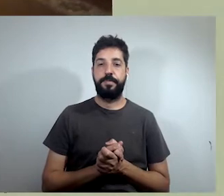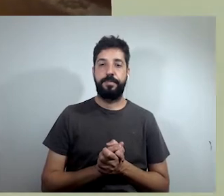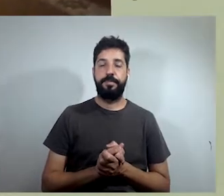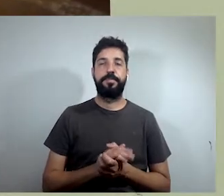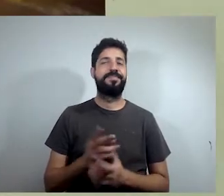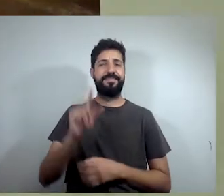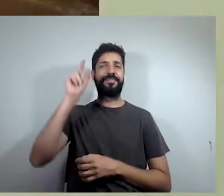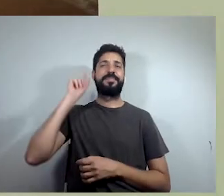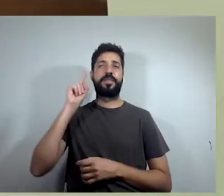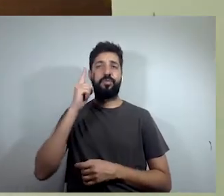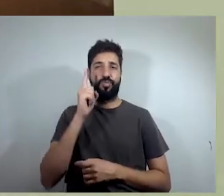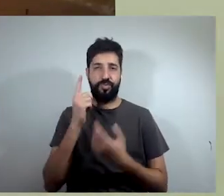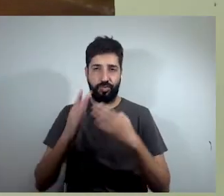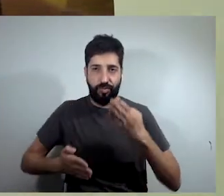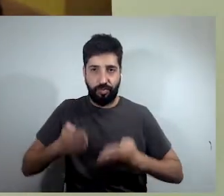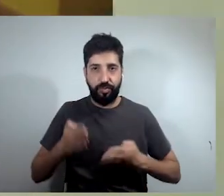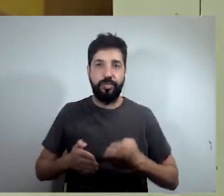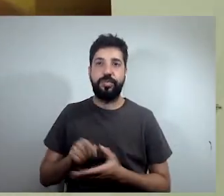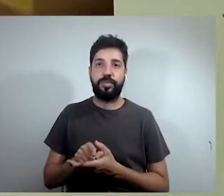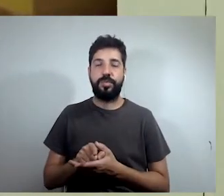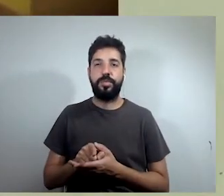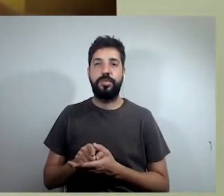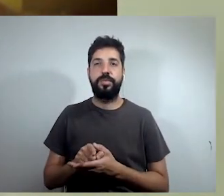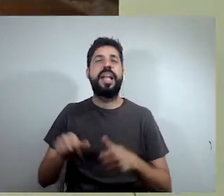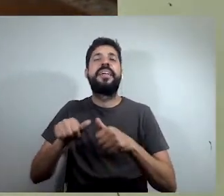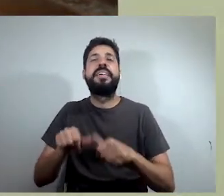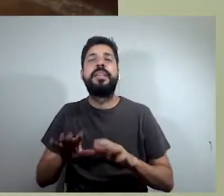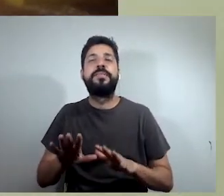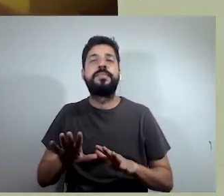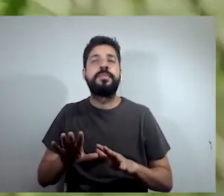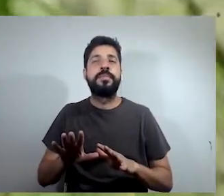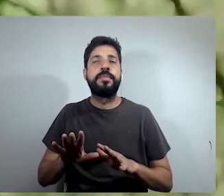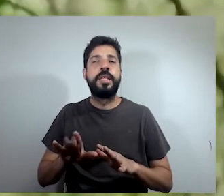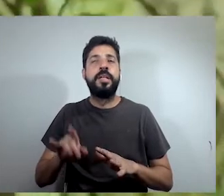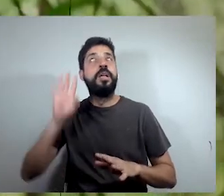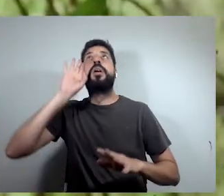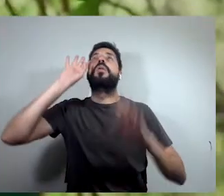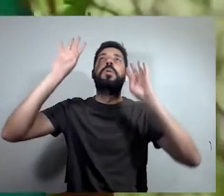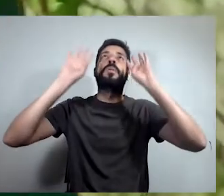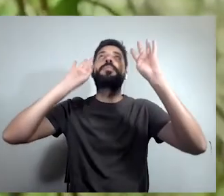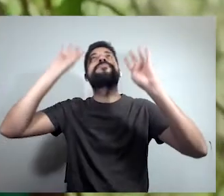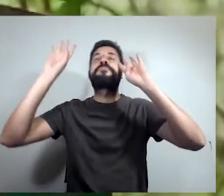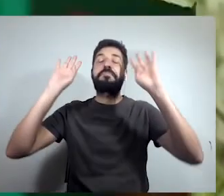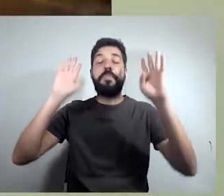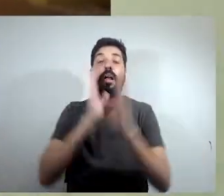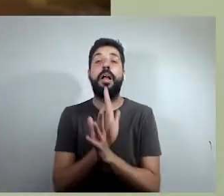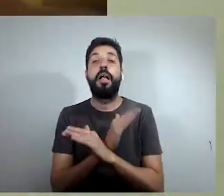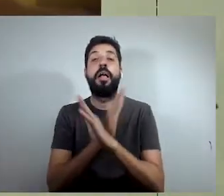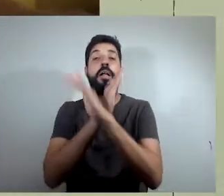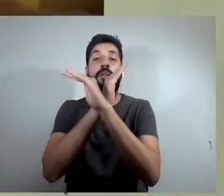Era uma vez um robô que ficava muito distraído e